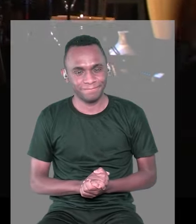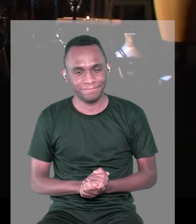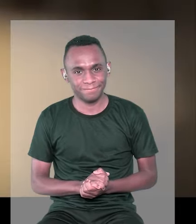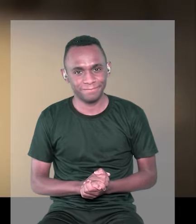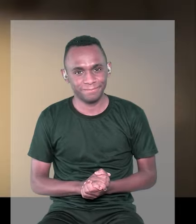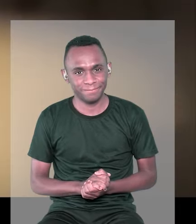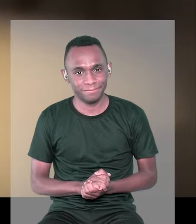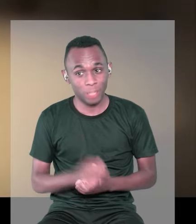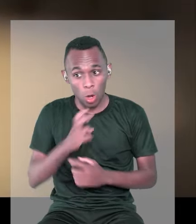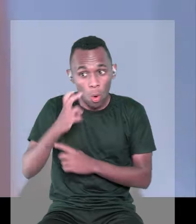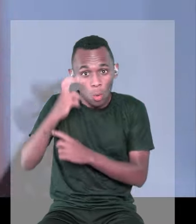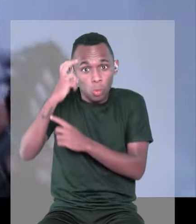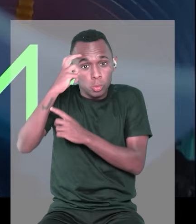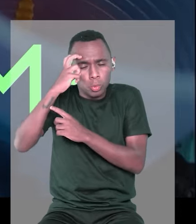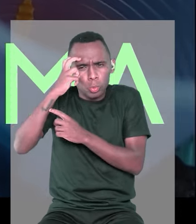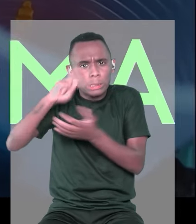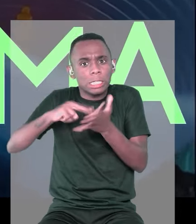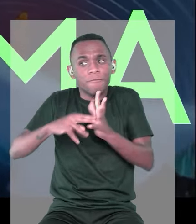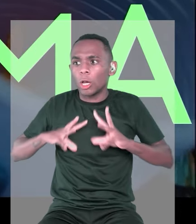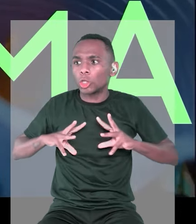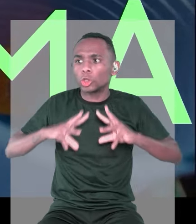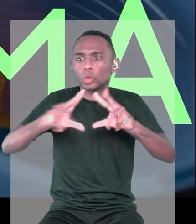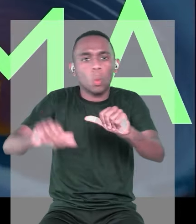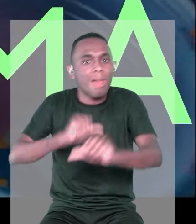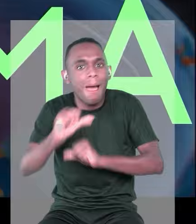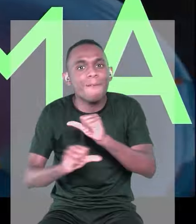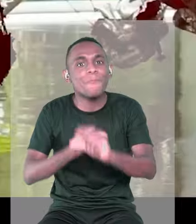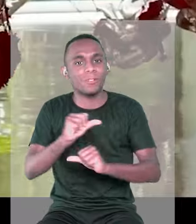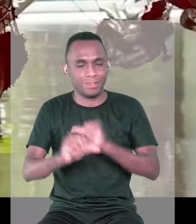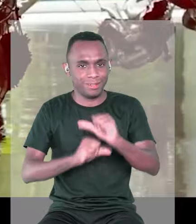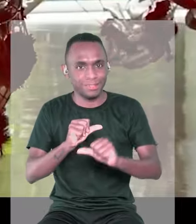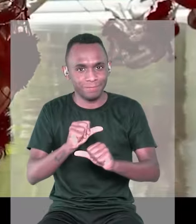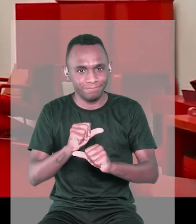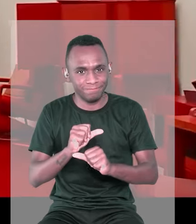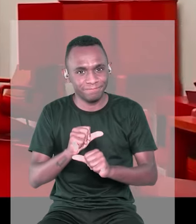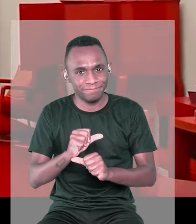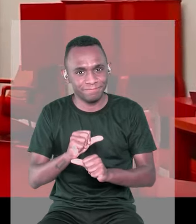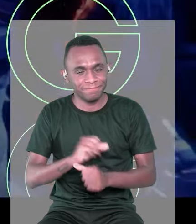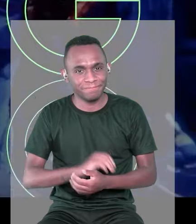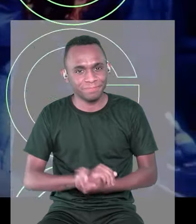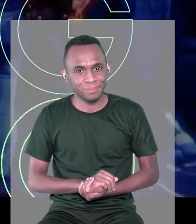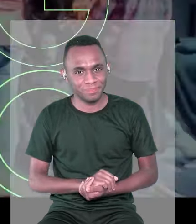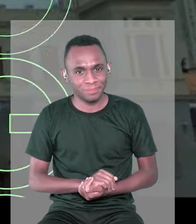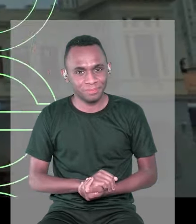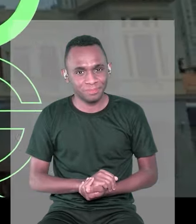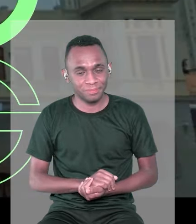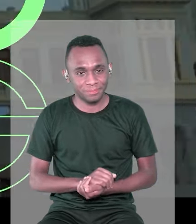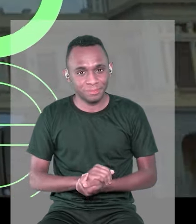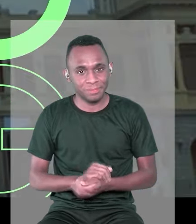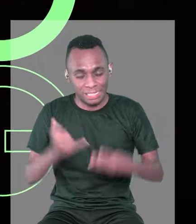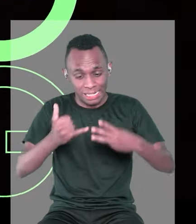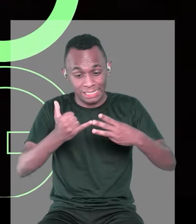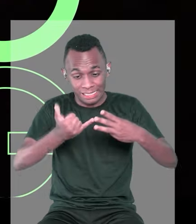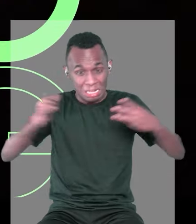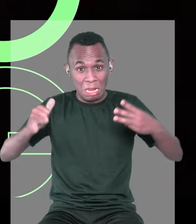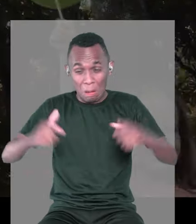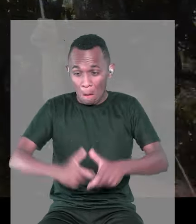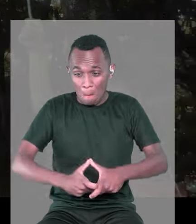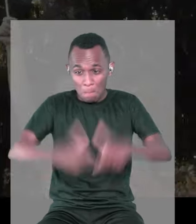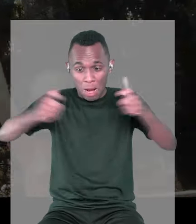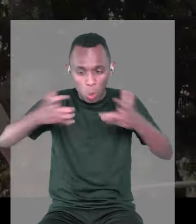diferente a cultura é tudo aquilo que transforma Ai